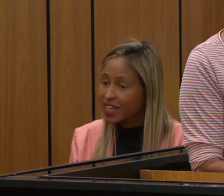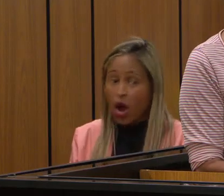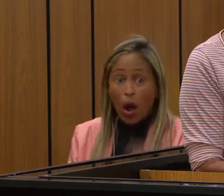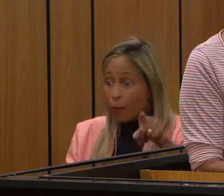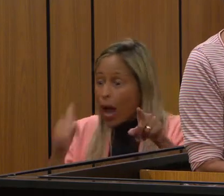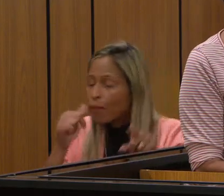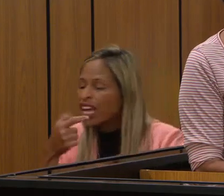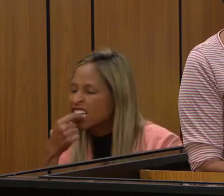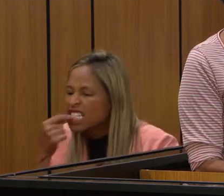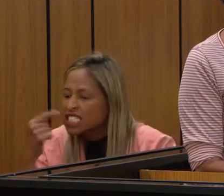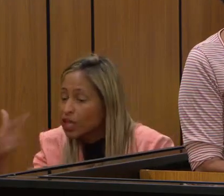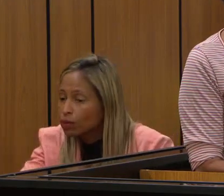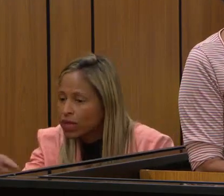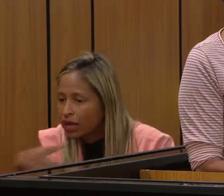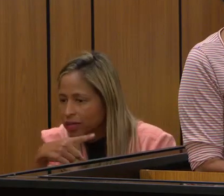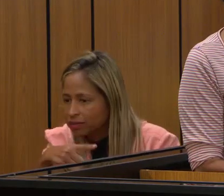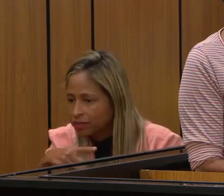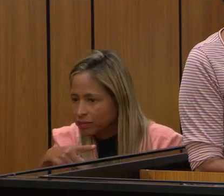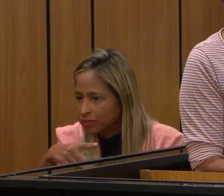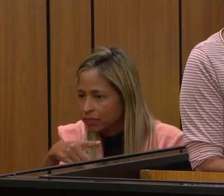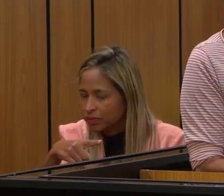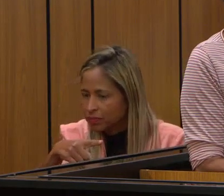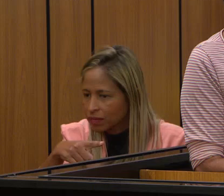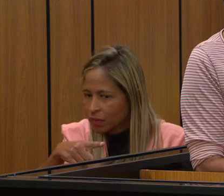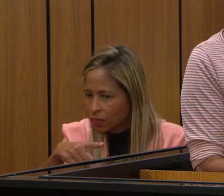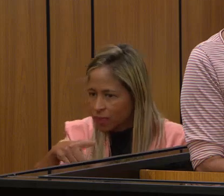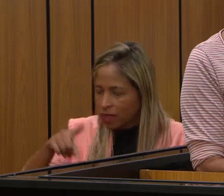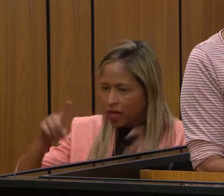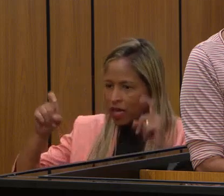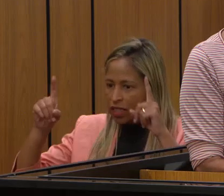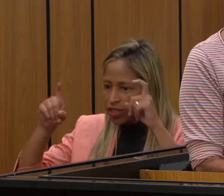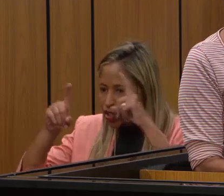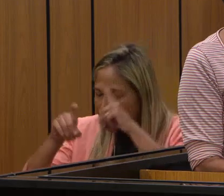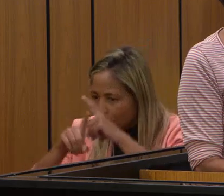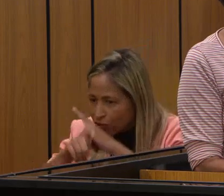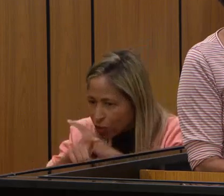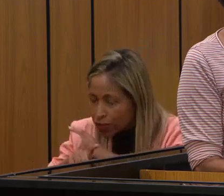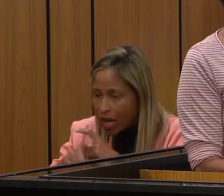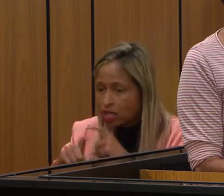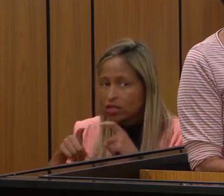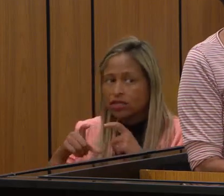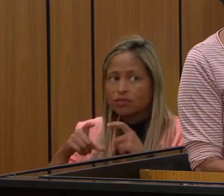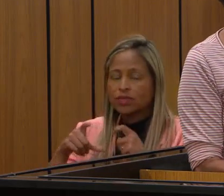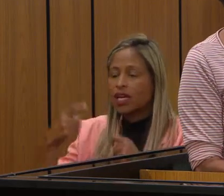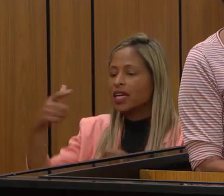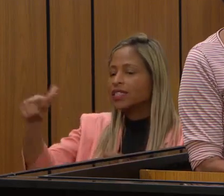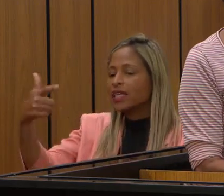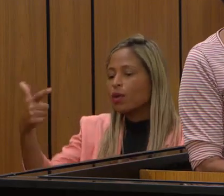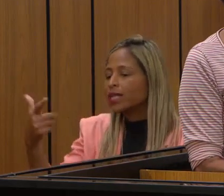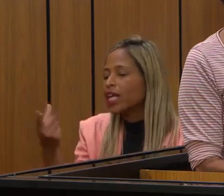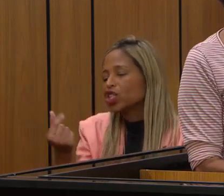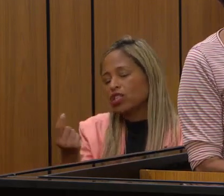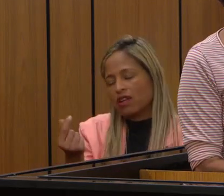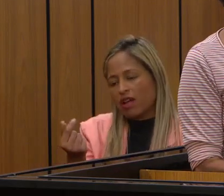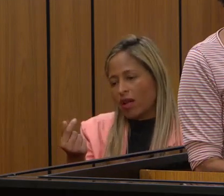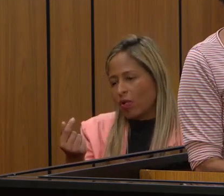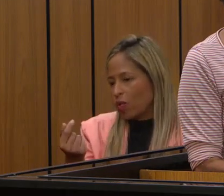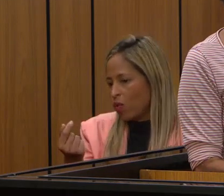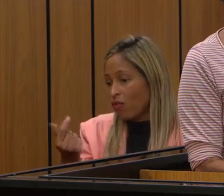sem dente sem nada eu tô passando por uma dificuldade imensa com isso não tenho condição